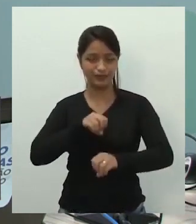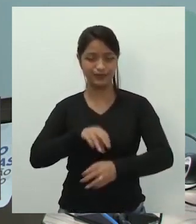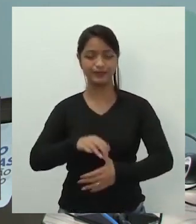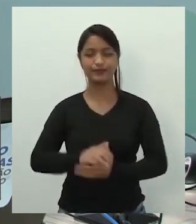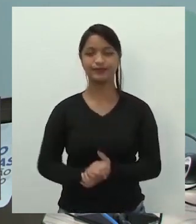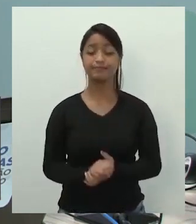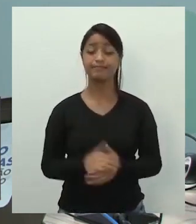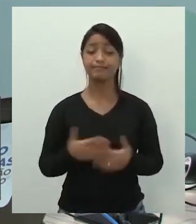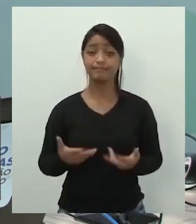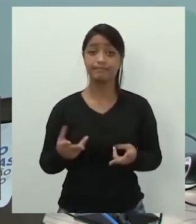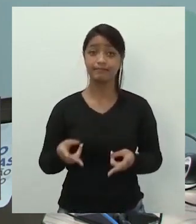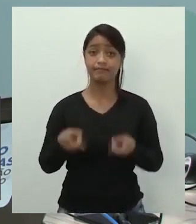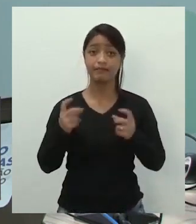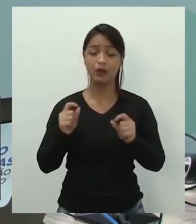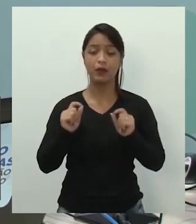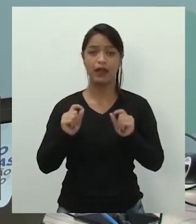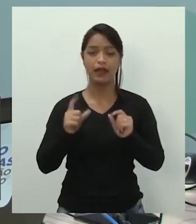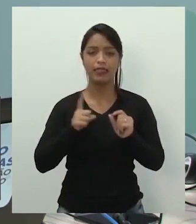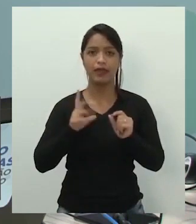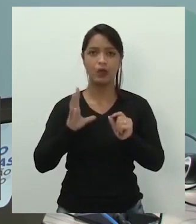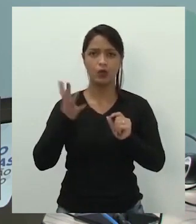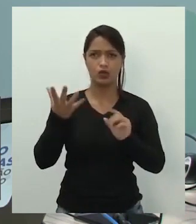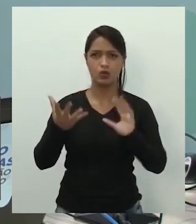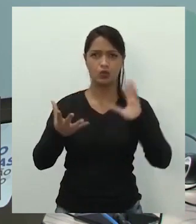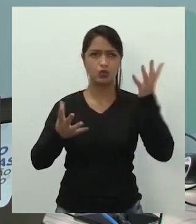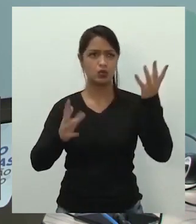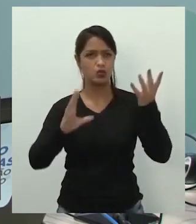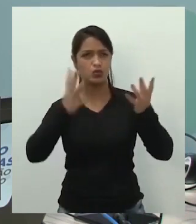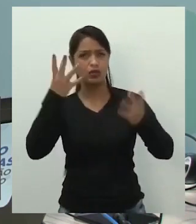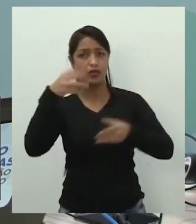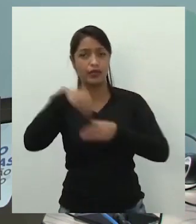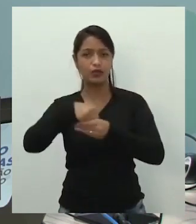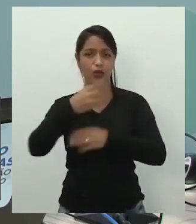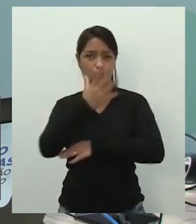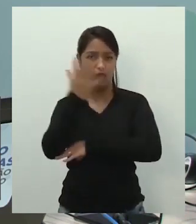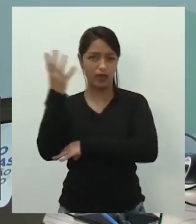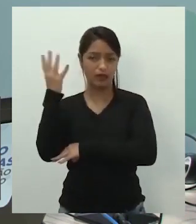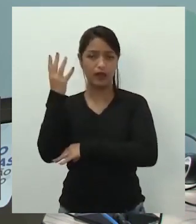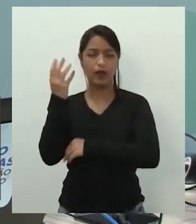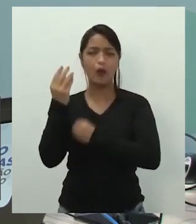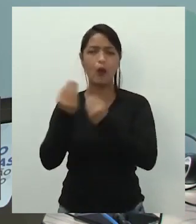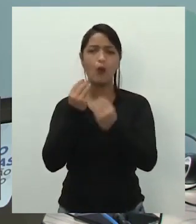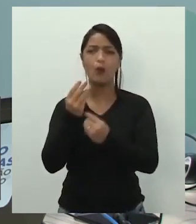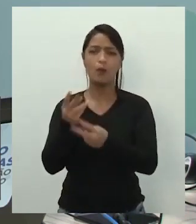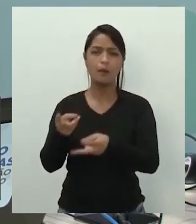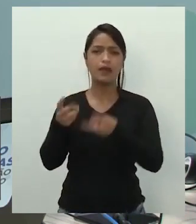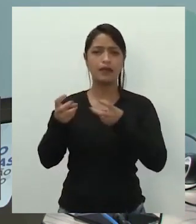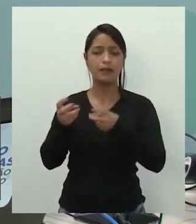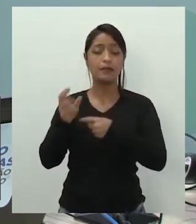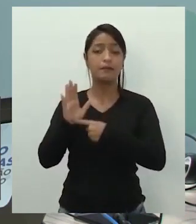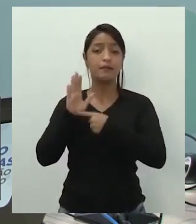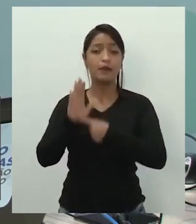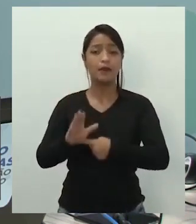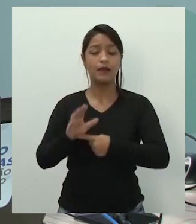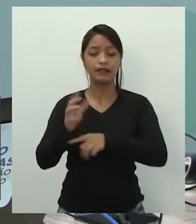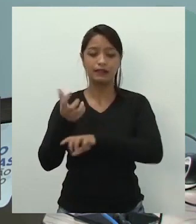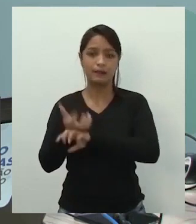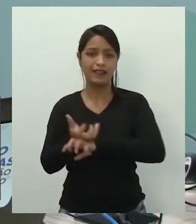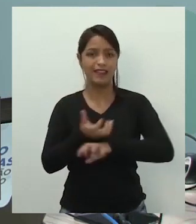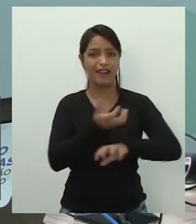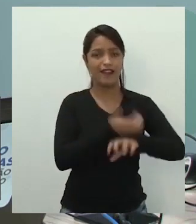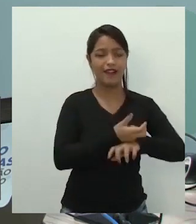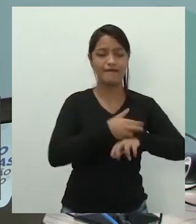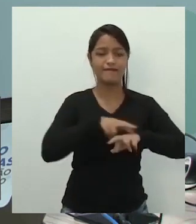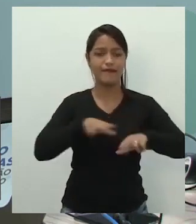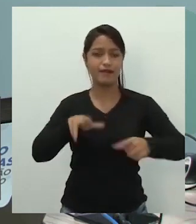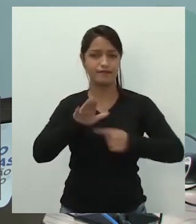Podemos perceber os fenômenos naturais, experimentais, demonstrando interdisciplinarmente, uma vez que abordam